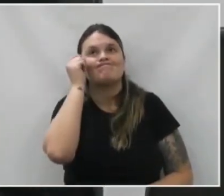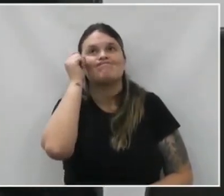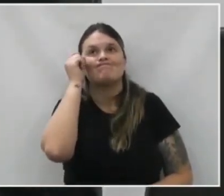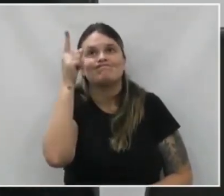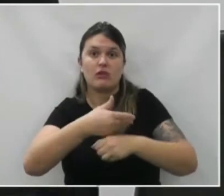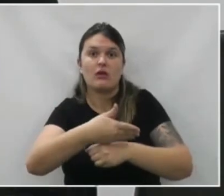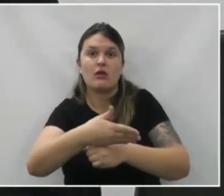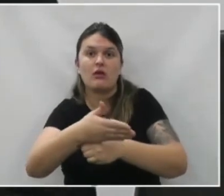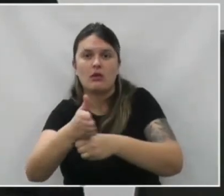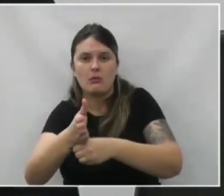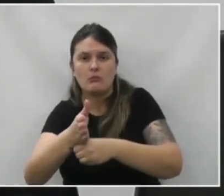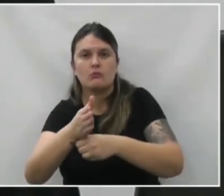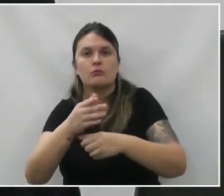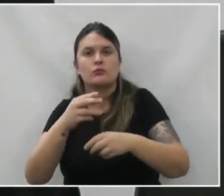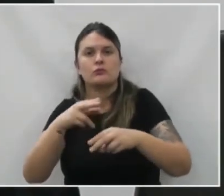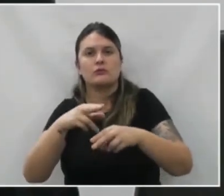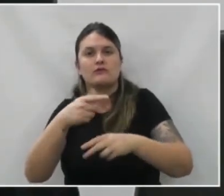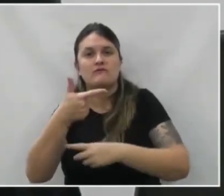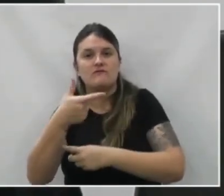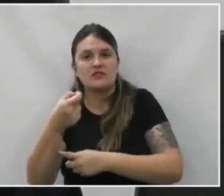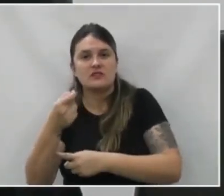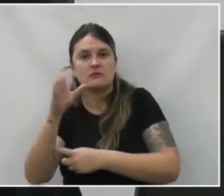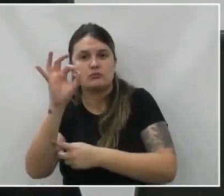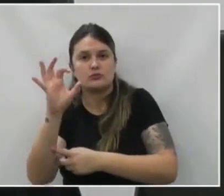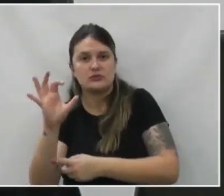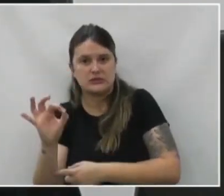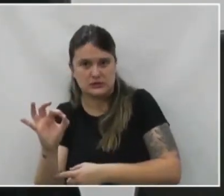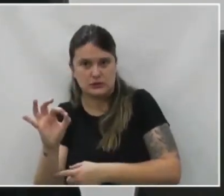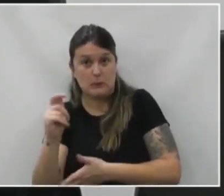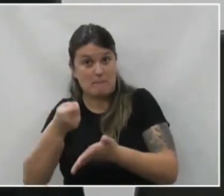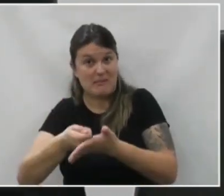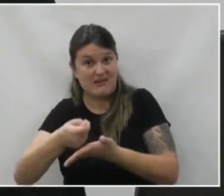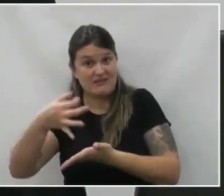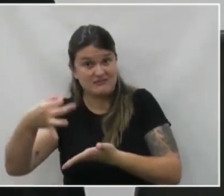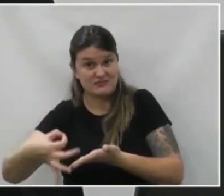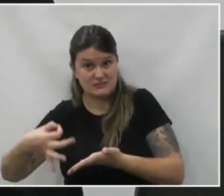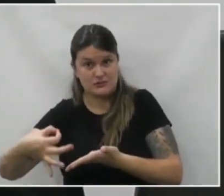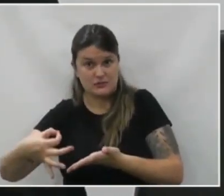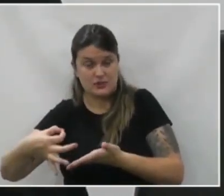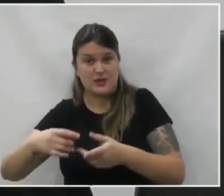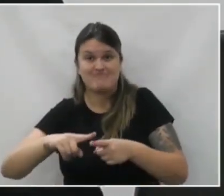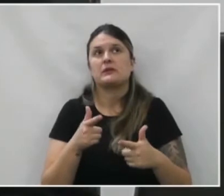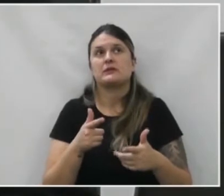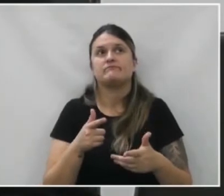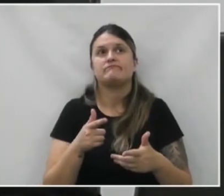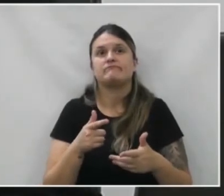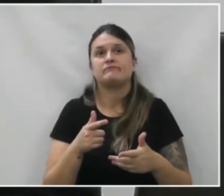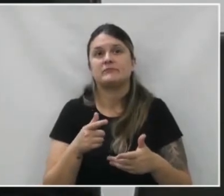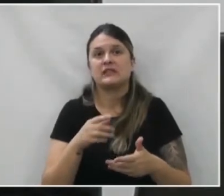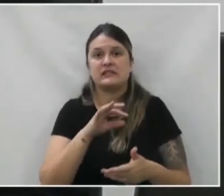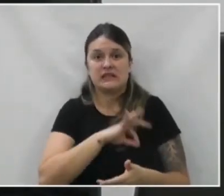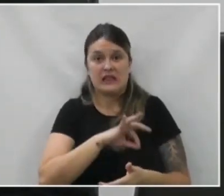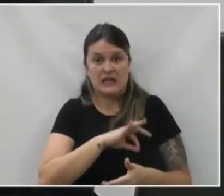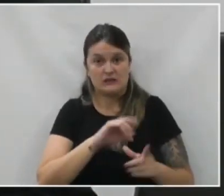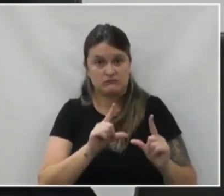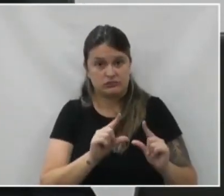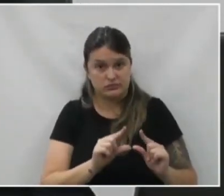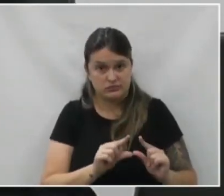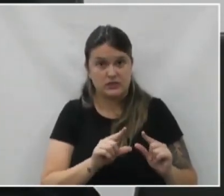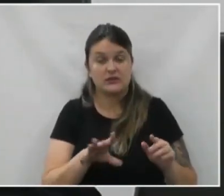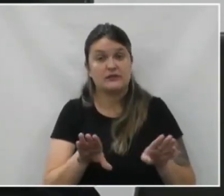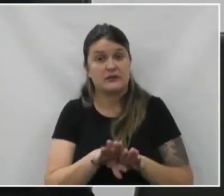do distanciamento social como forma de evitar a transmissão comunitária da Covid-19 e proporcionar